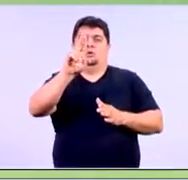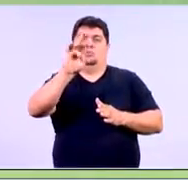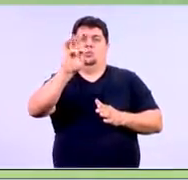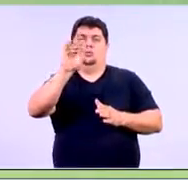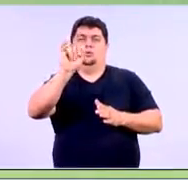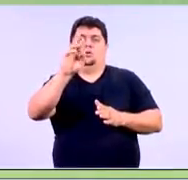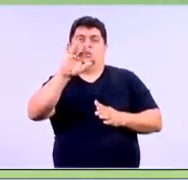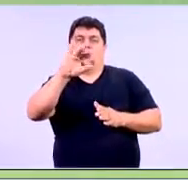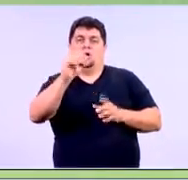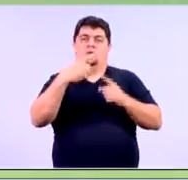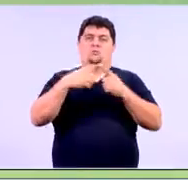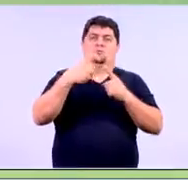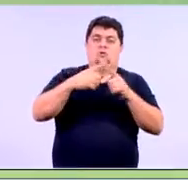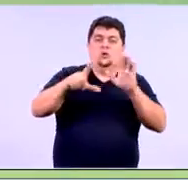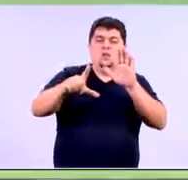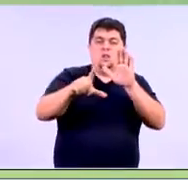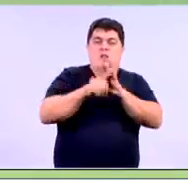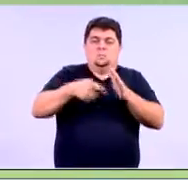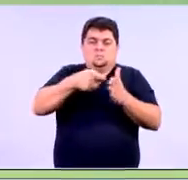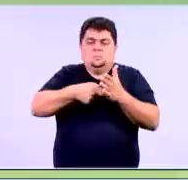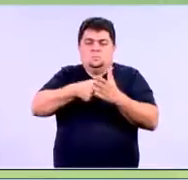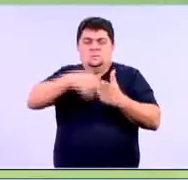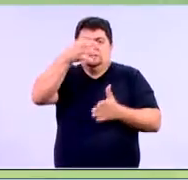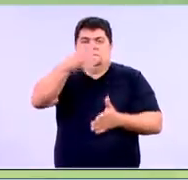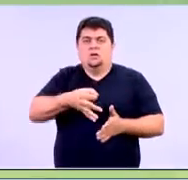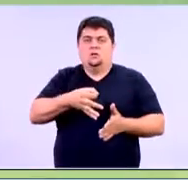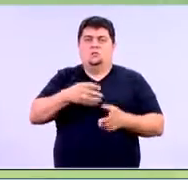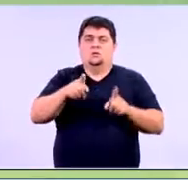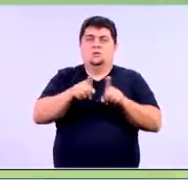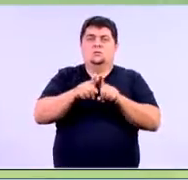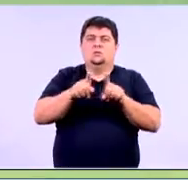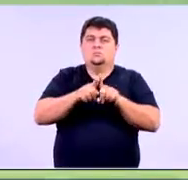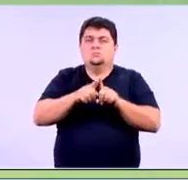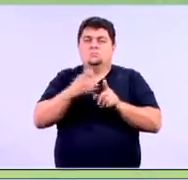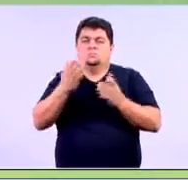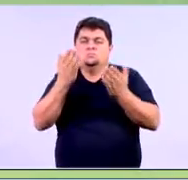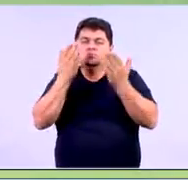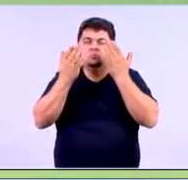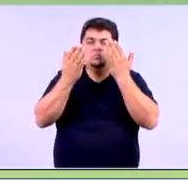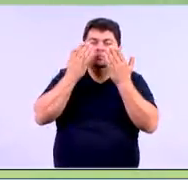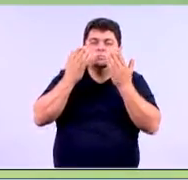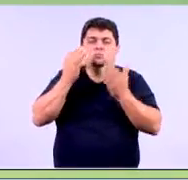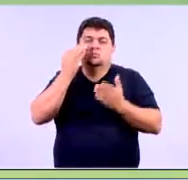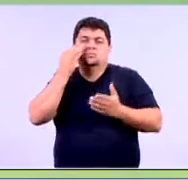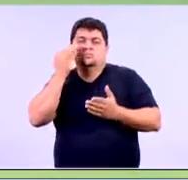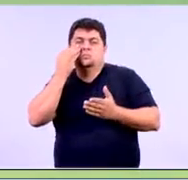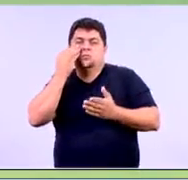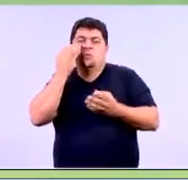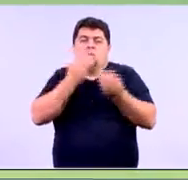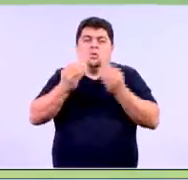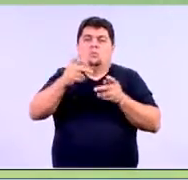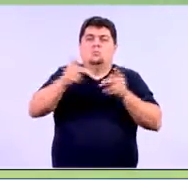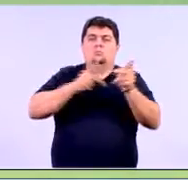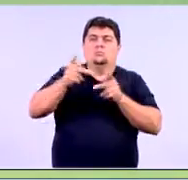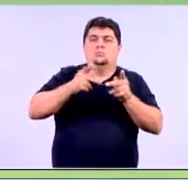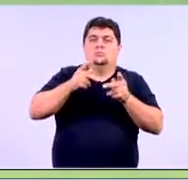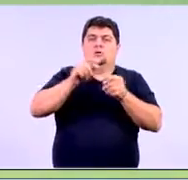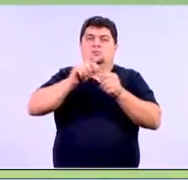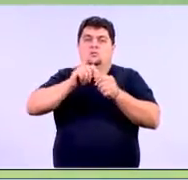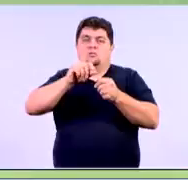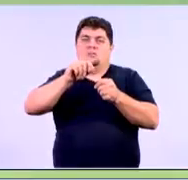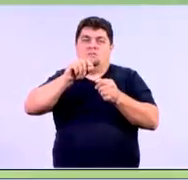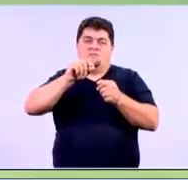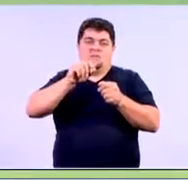corretamente a legislação vigente e analisar os instrumentos de planejamento e execução